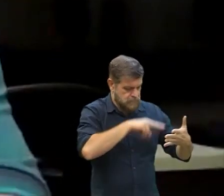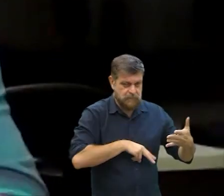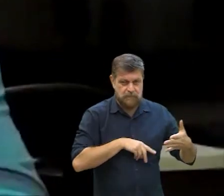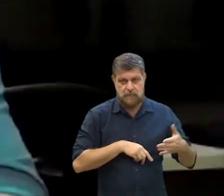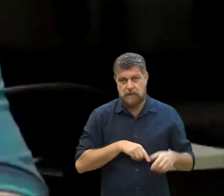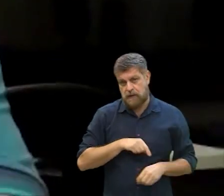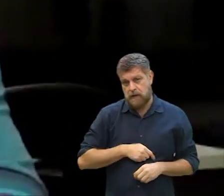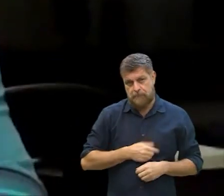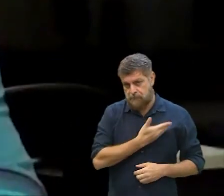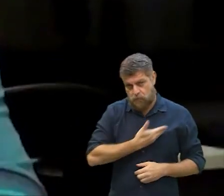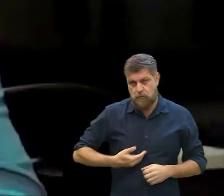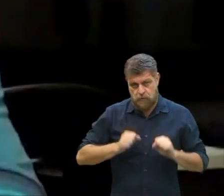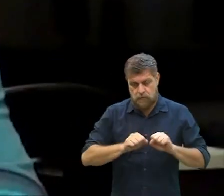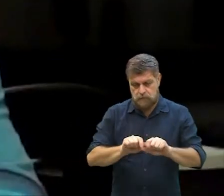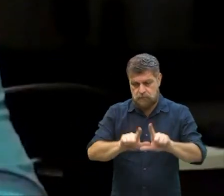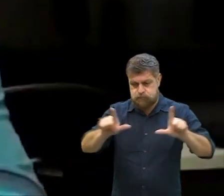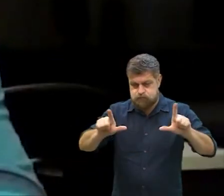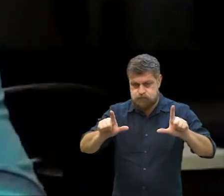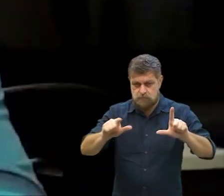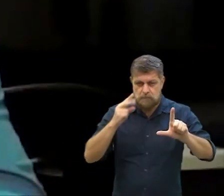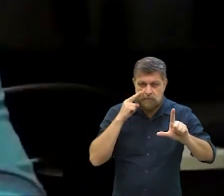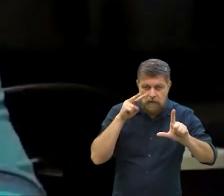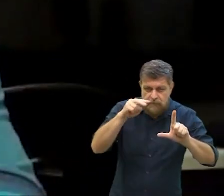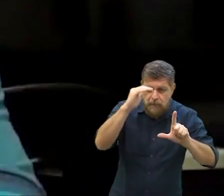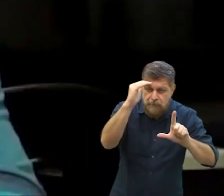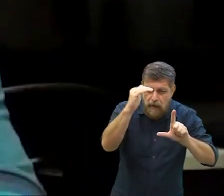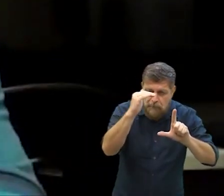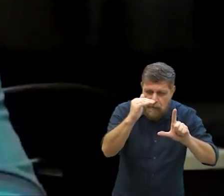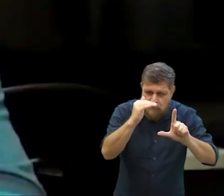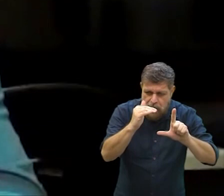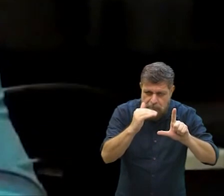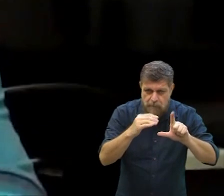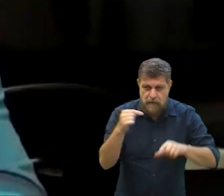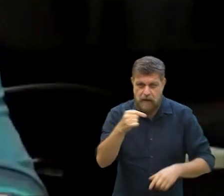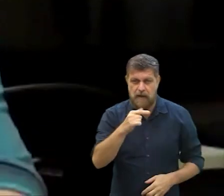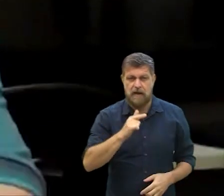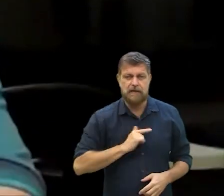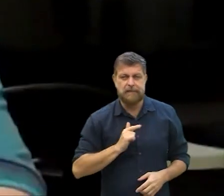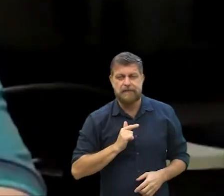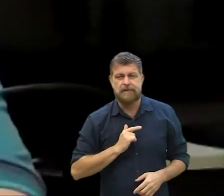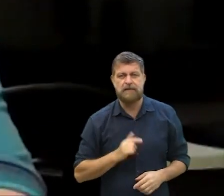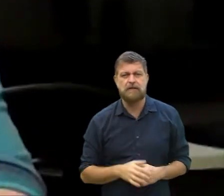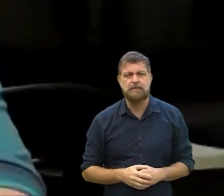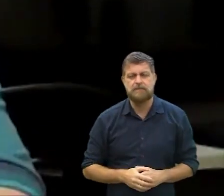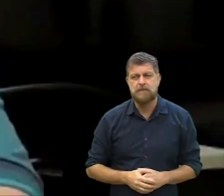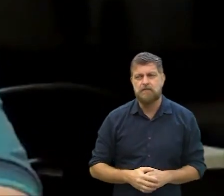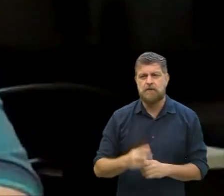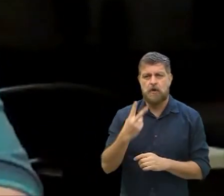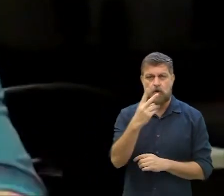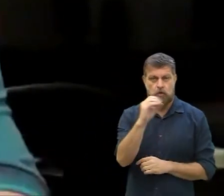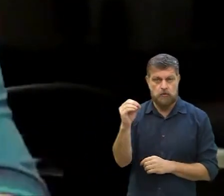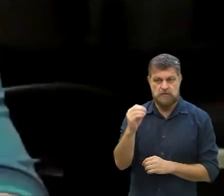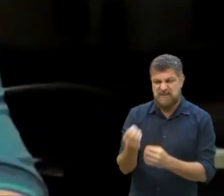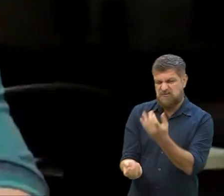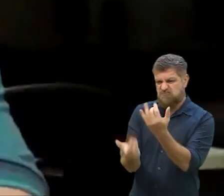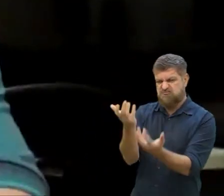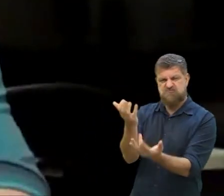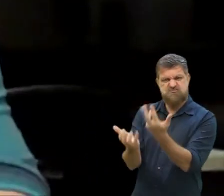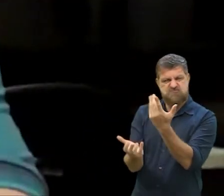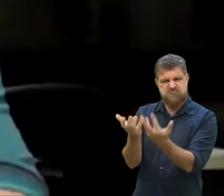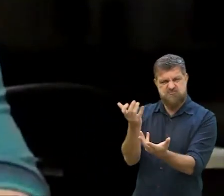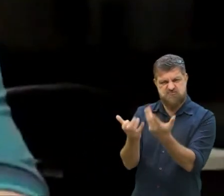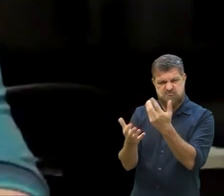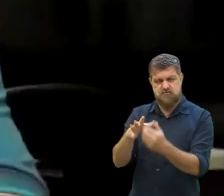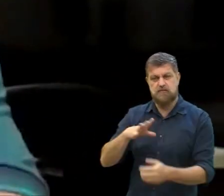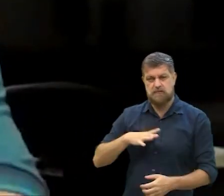acesso, é público, então as pessoas pegam uma tabela e diz que tiveram 200 focos